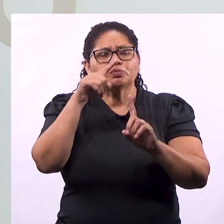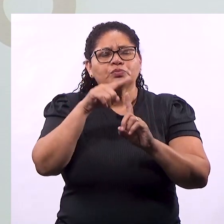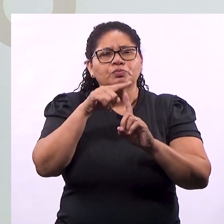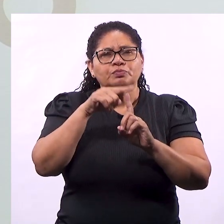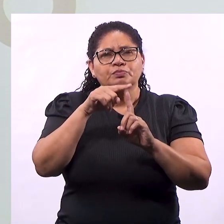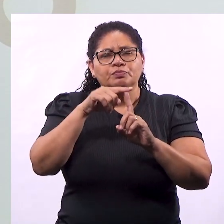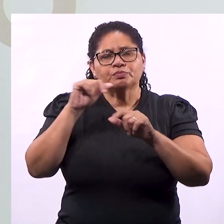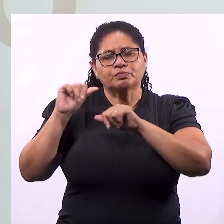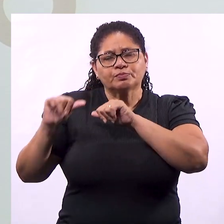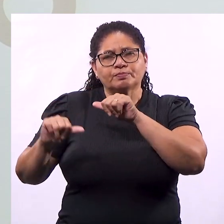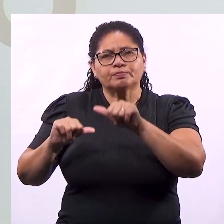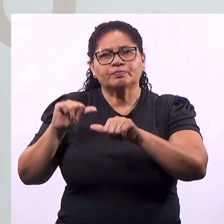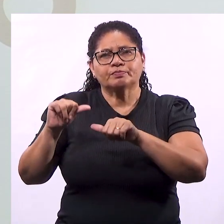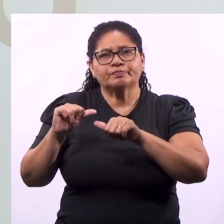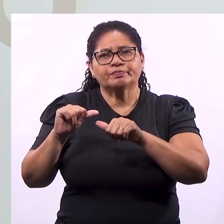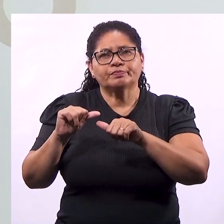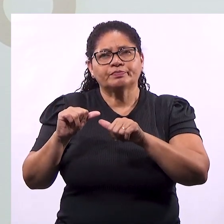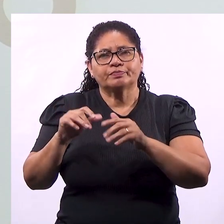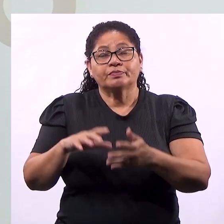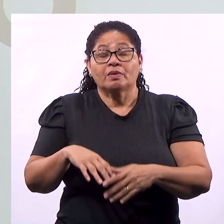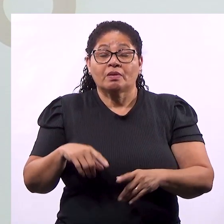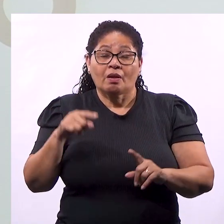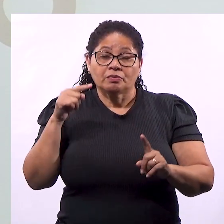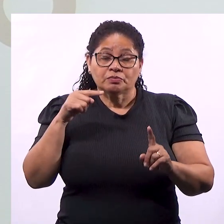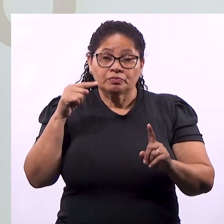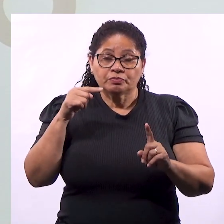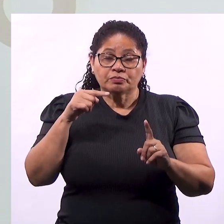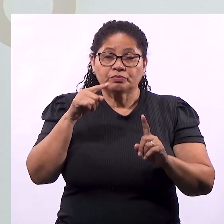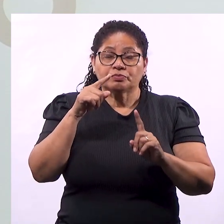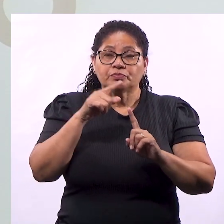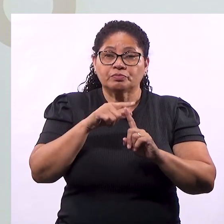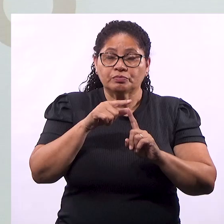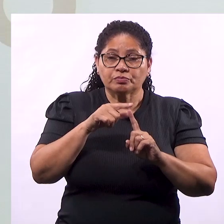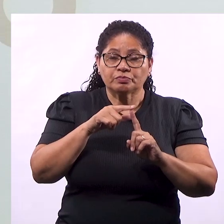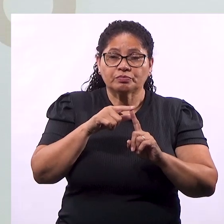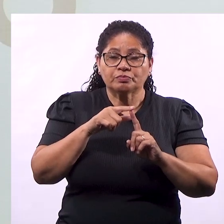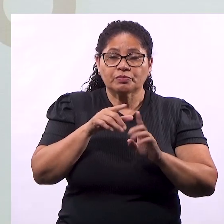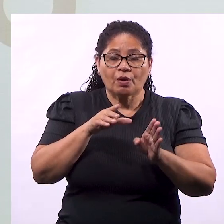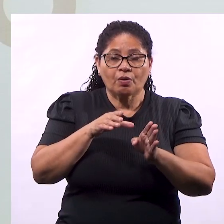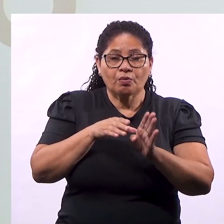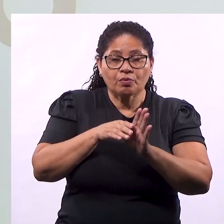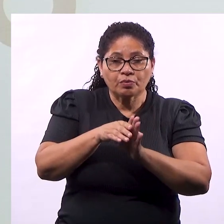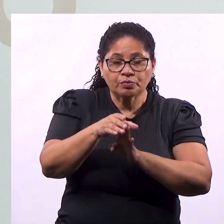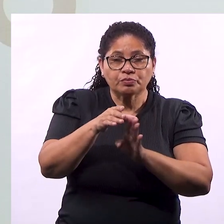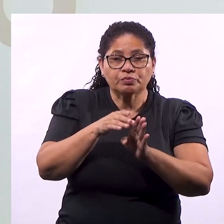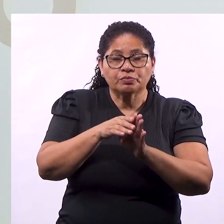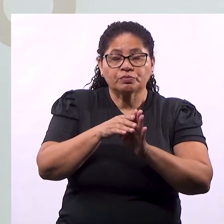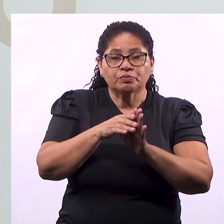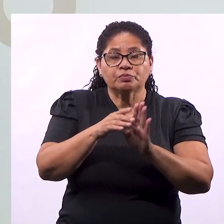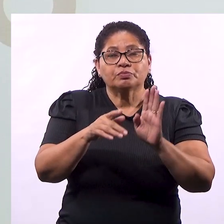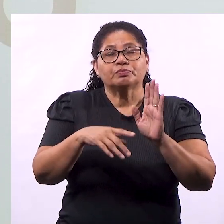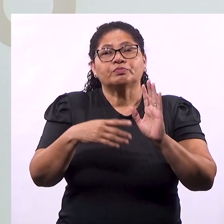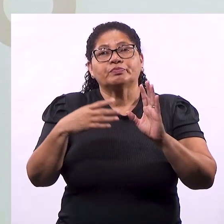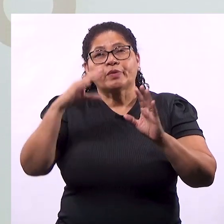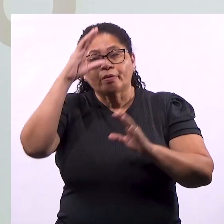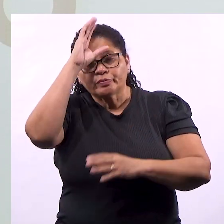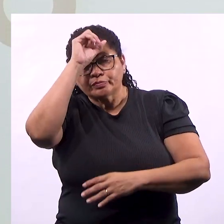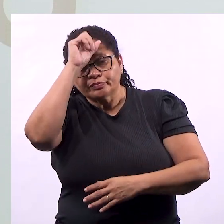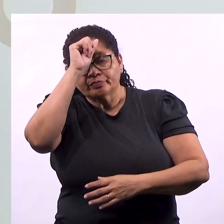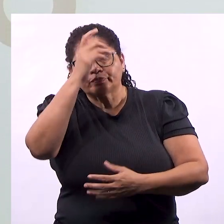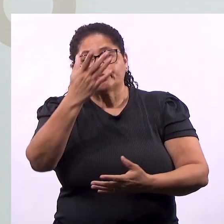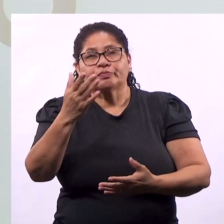os tipos de avaliação então esses tipos de avaliação vão auxiliar você a compreender